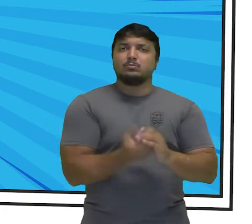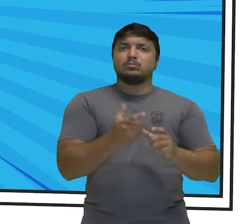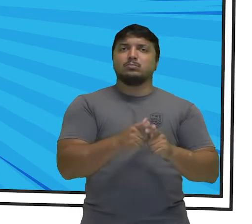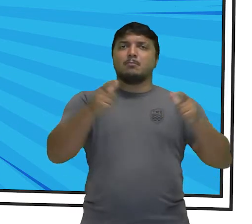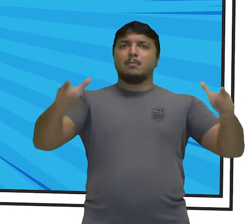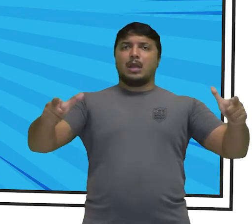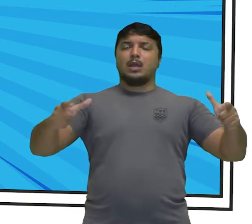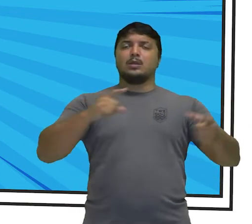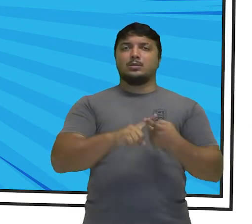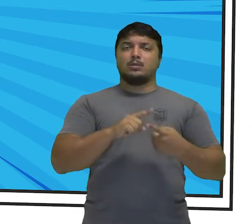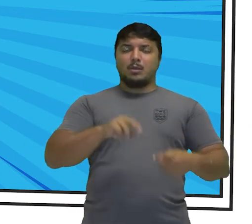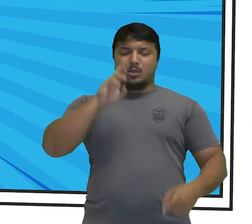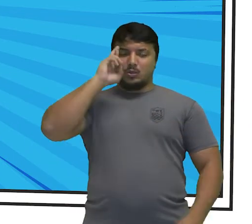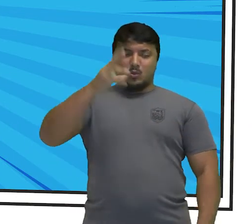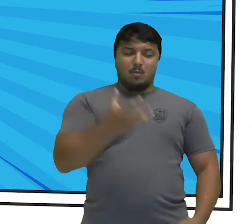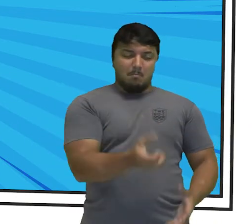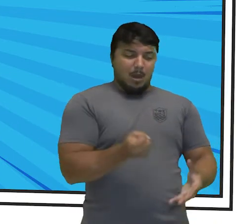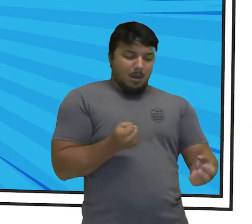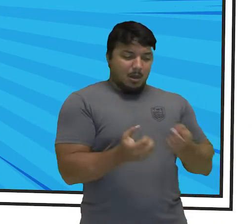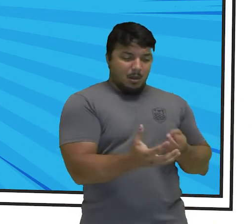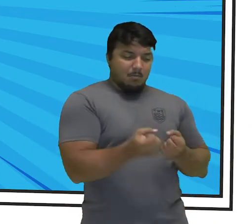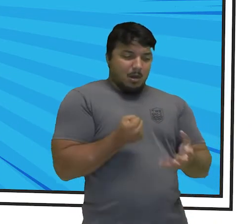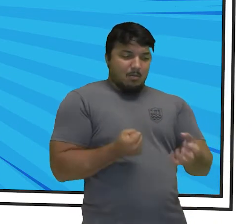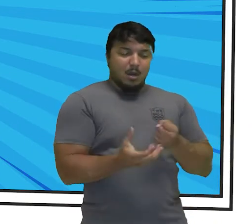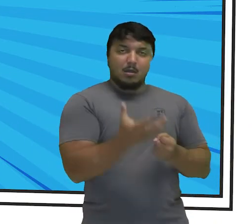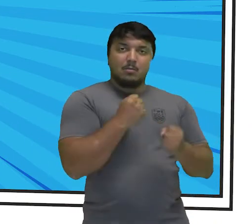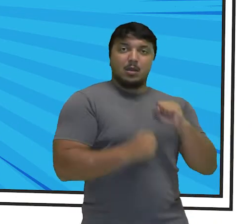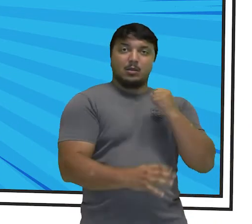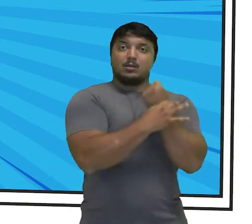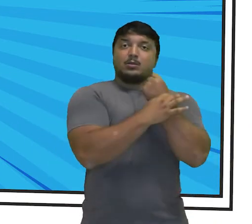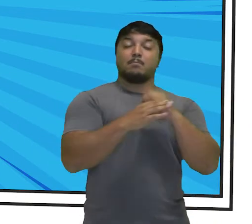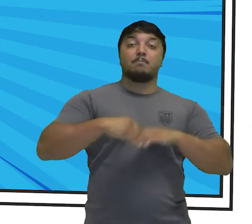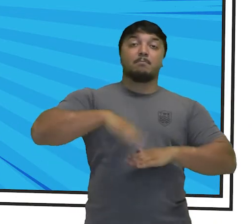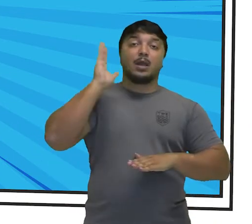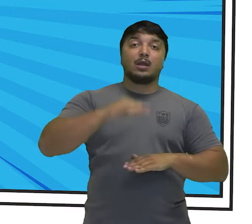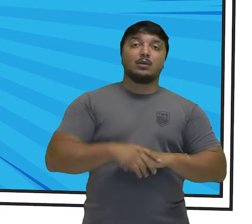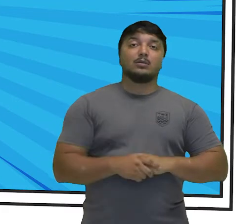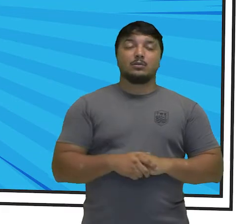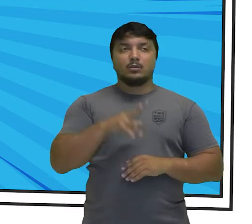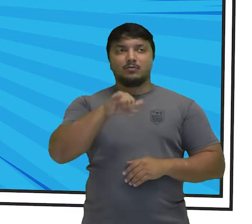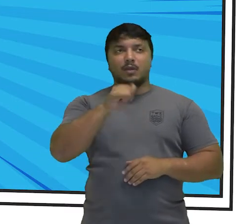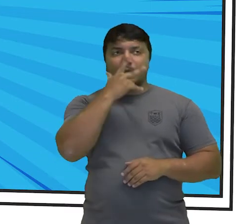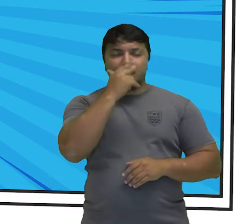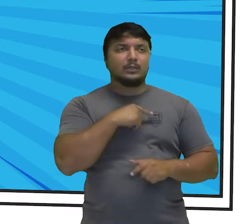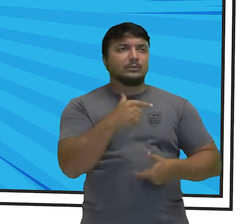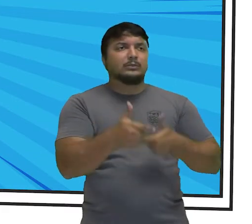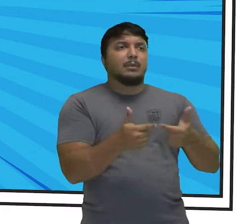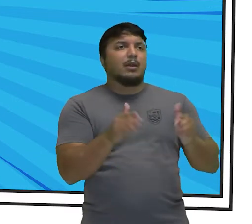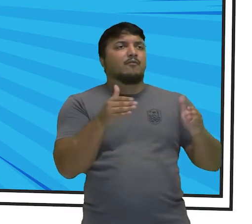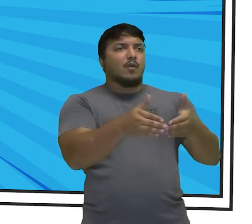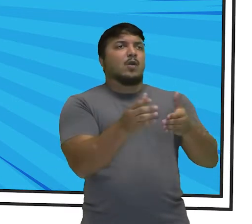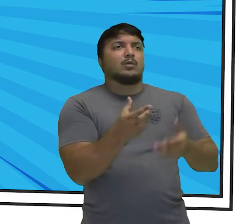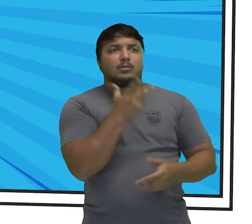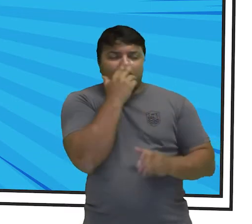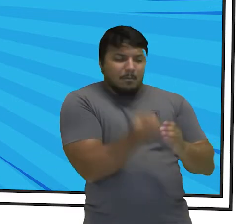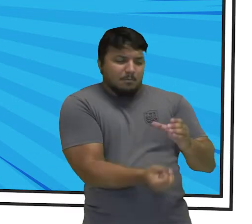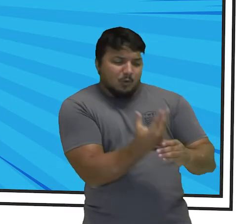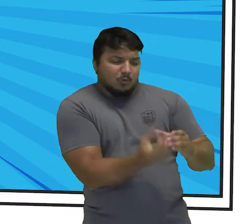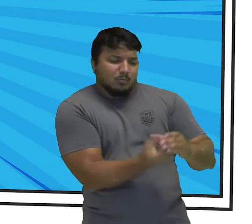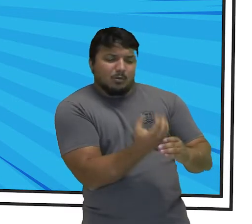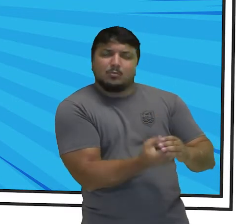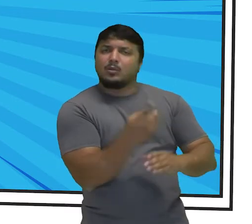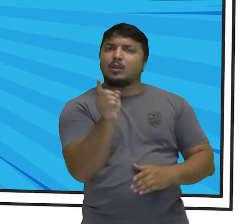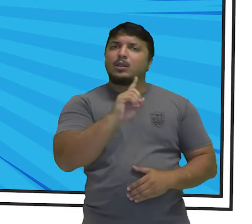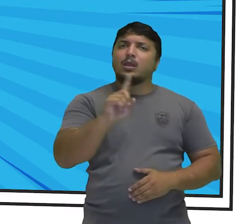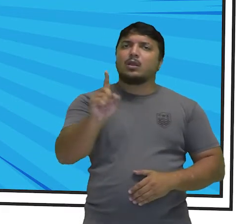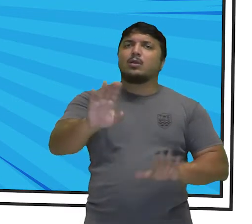e é claro, o dono da empresa quer garantir isso mais para ele, então ele não vai trabalhar em cima de produtividade com o seu